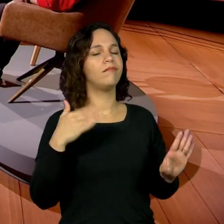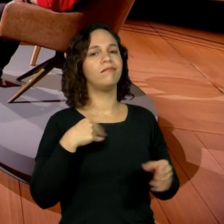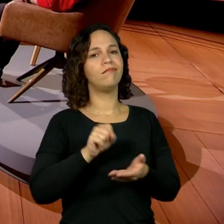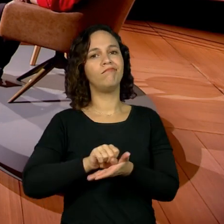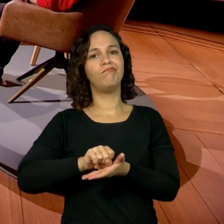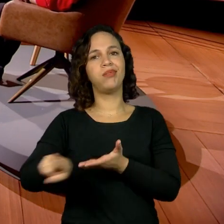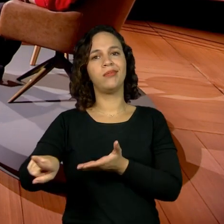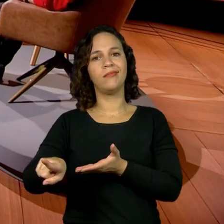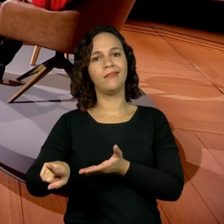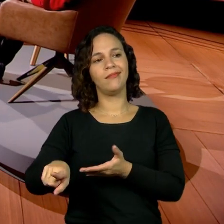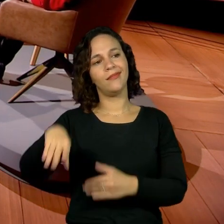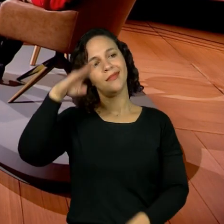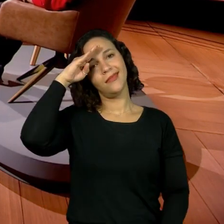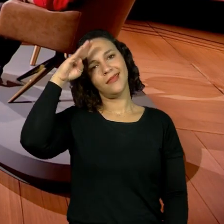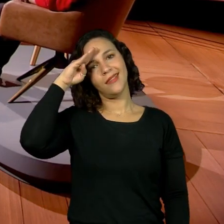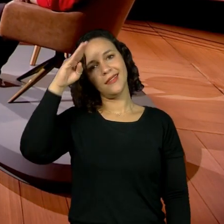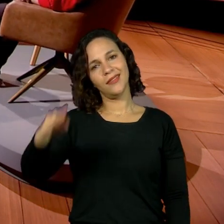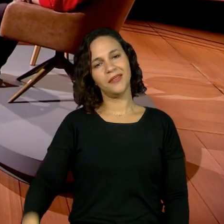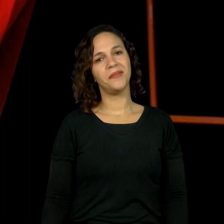né?